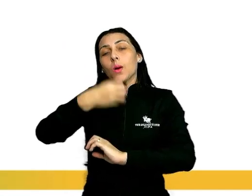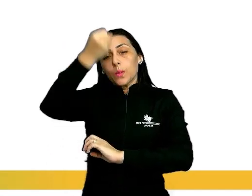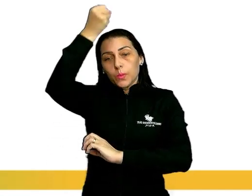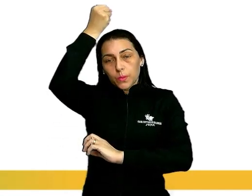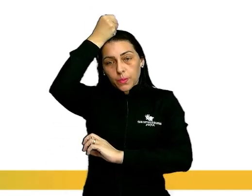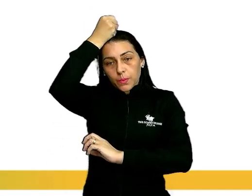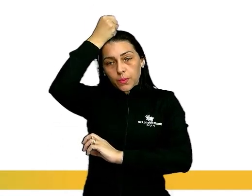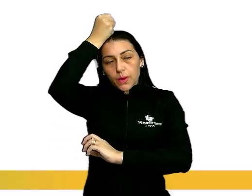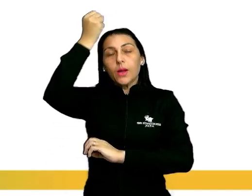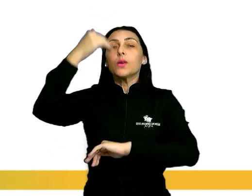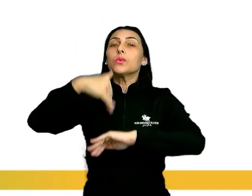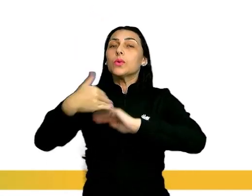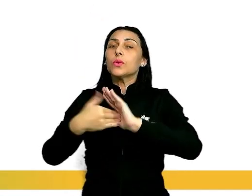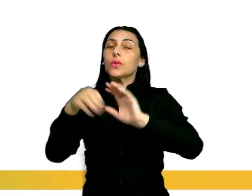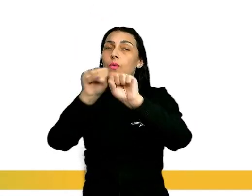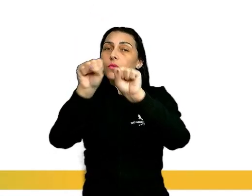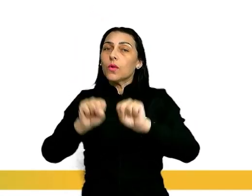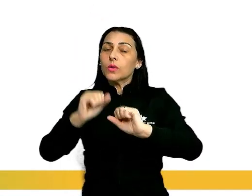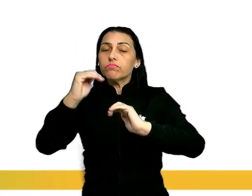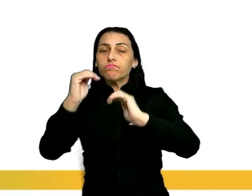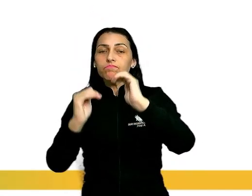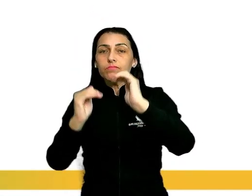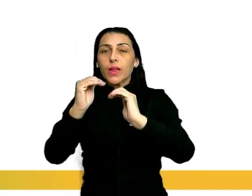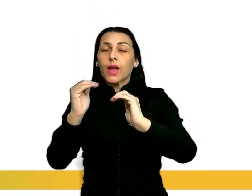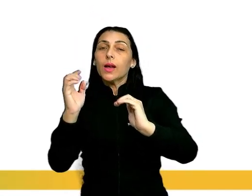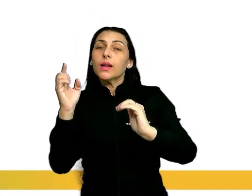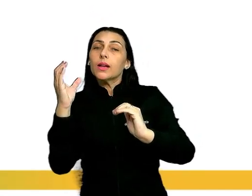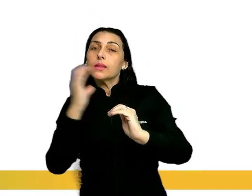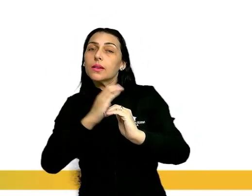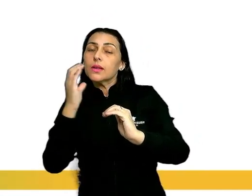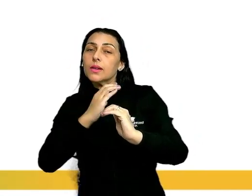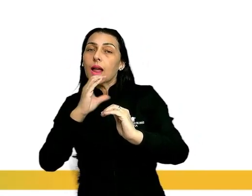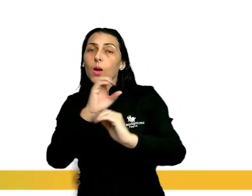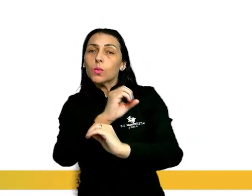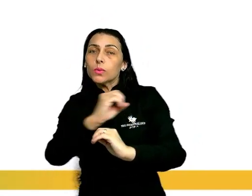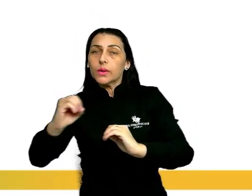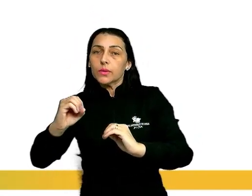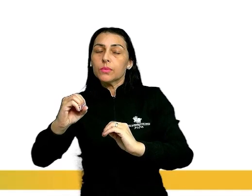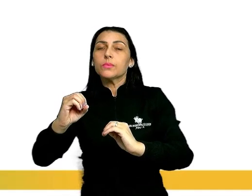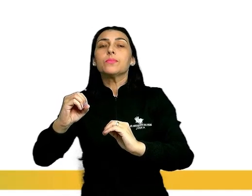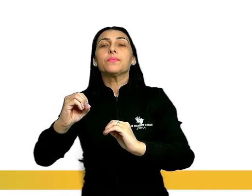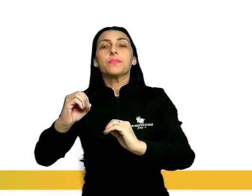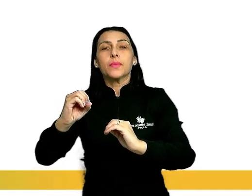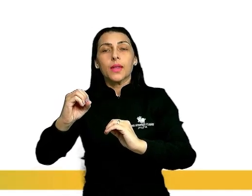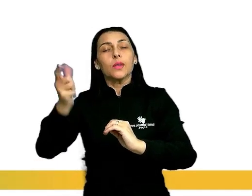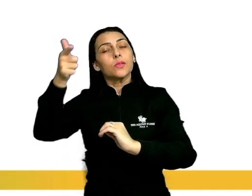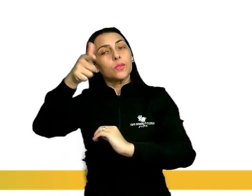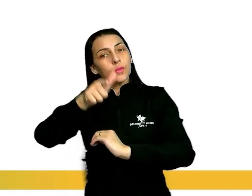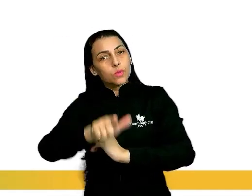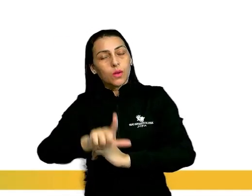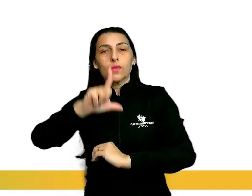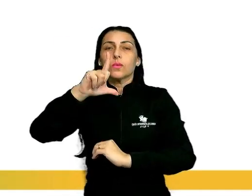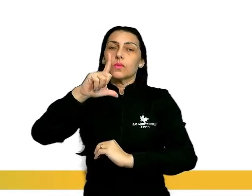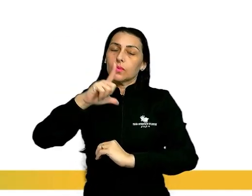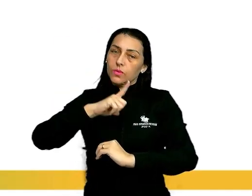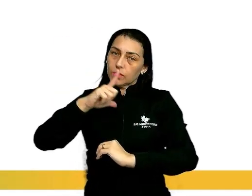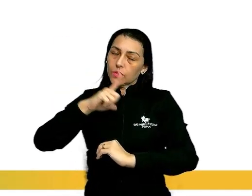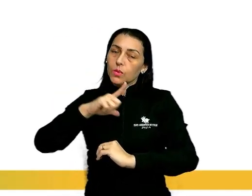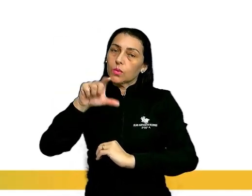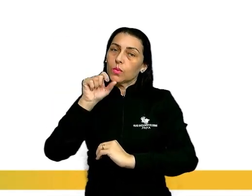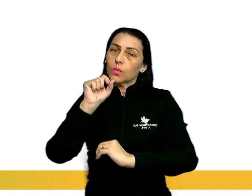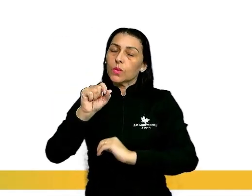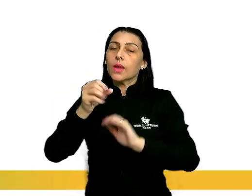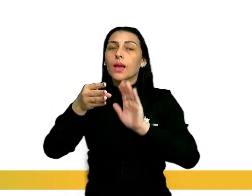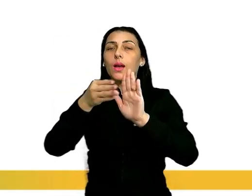forças de um sistema se equilibram e quando a sua aceleração é nula então Mais Uma Vez vamos ter que recorrer